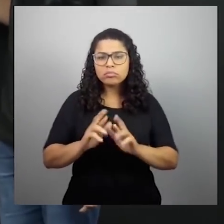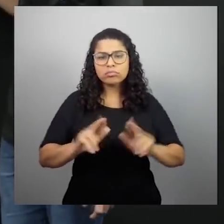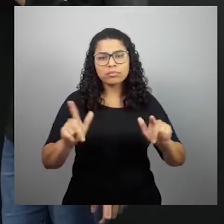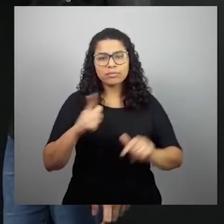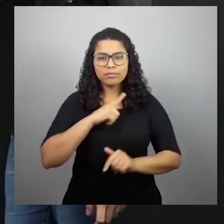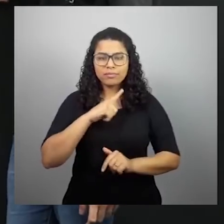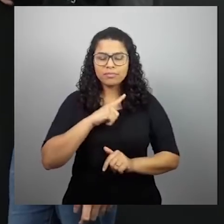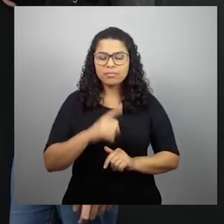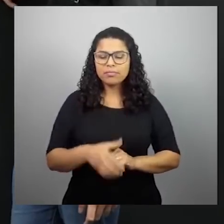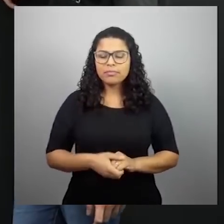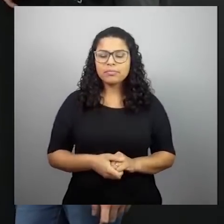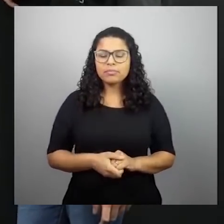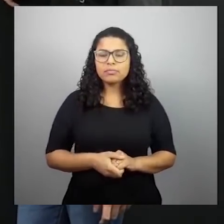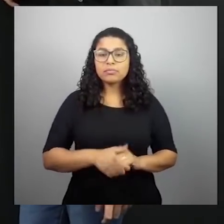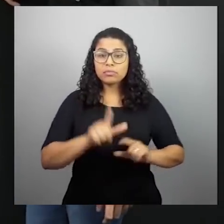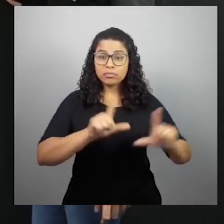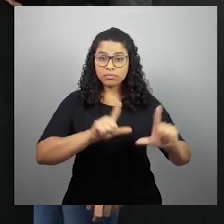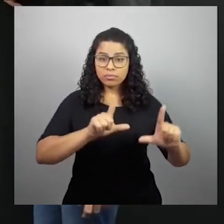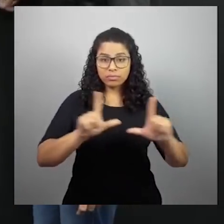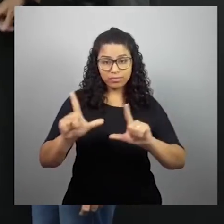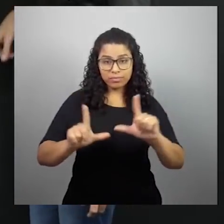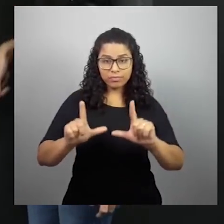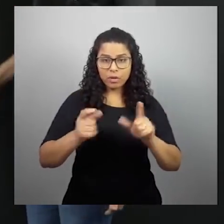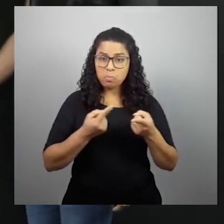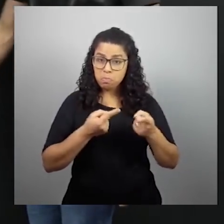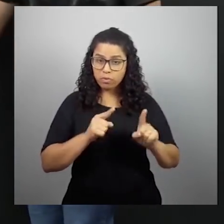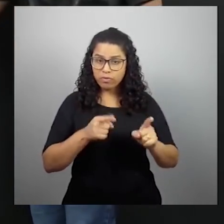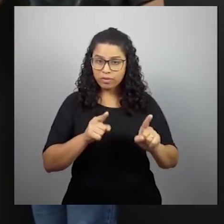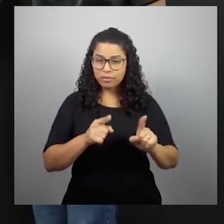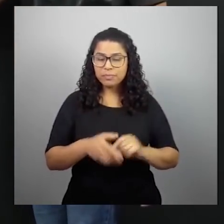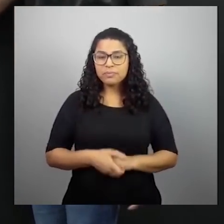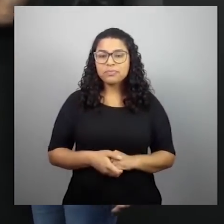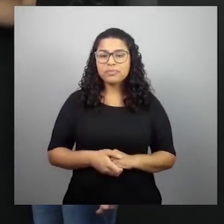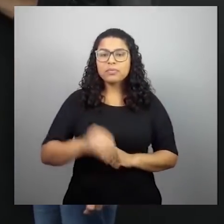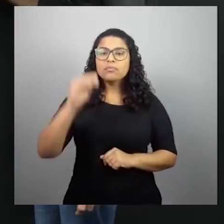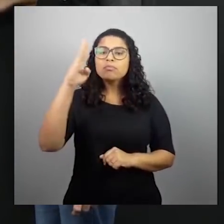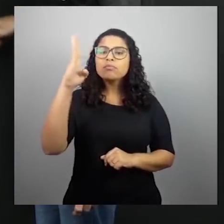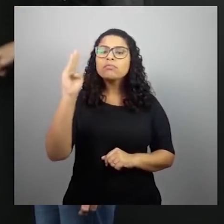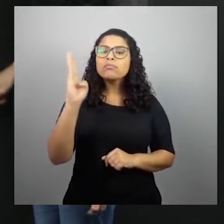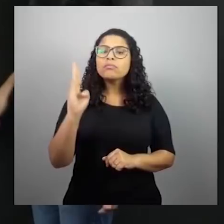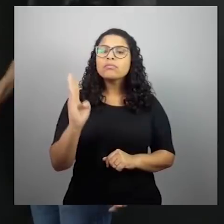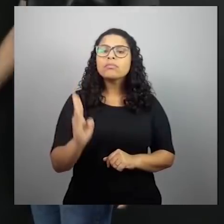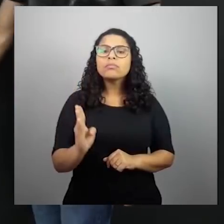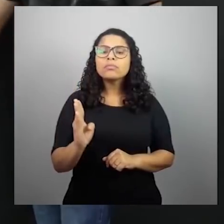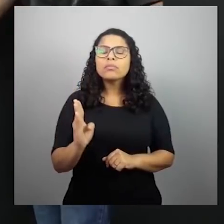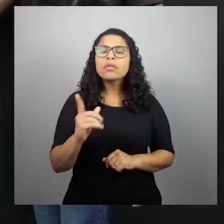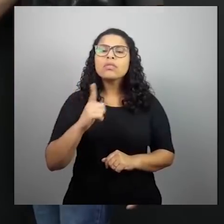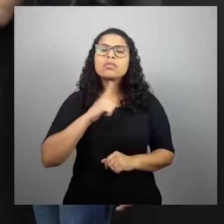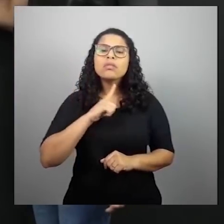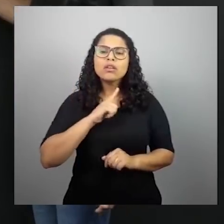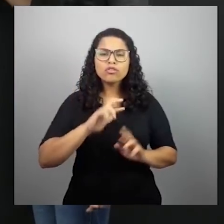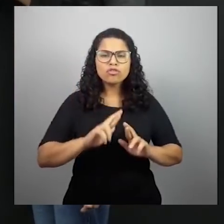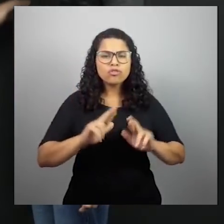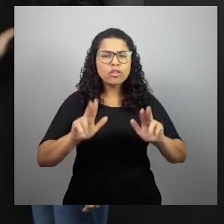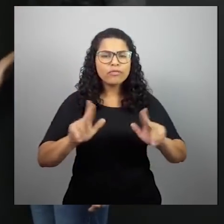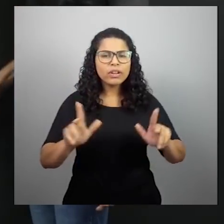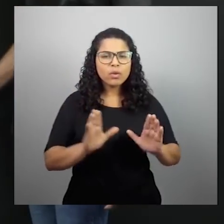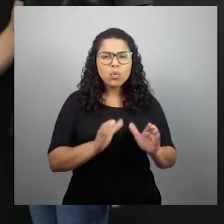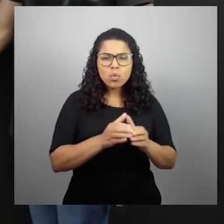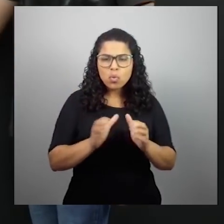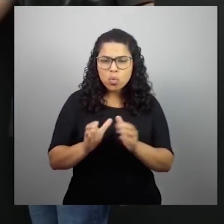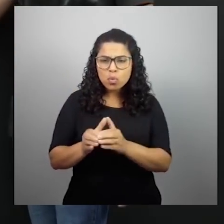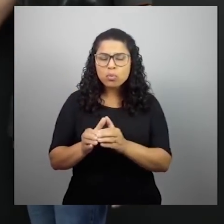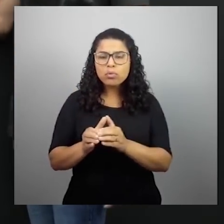provocação aqui na forma de imagem, né? O Brasil, que tem a composição de diversas etnias,